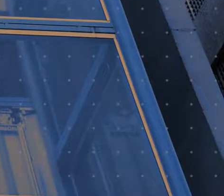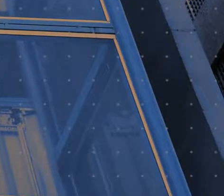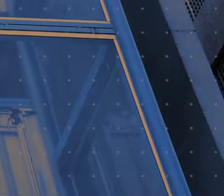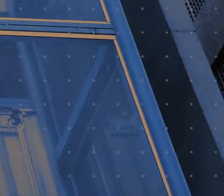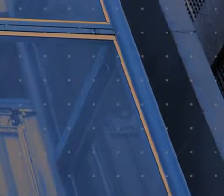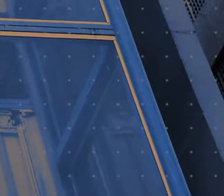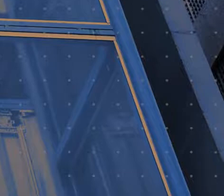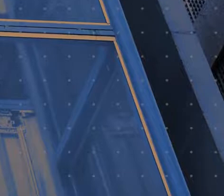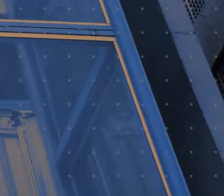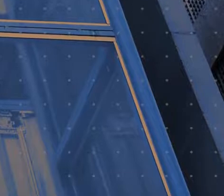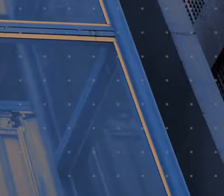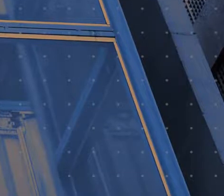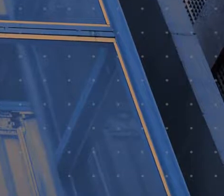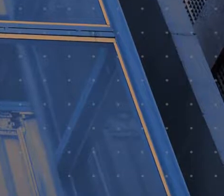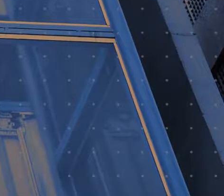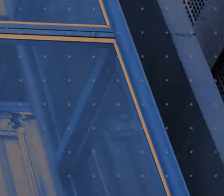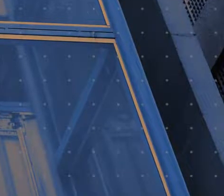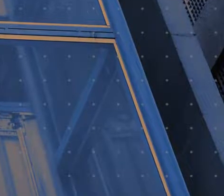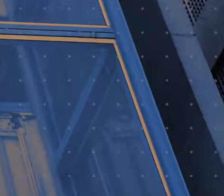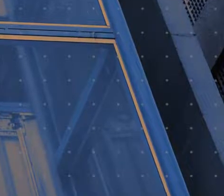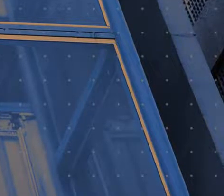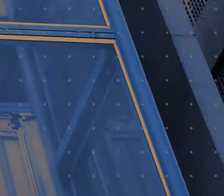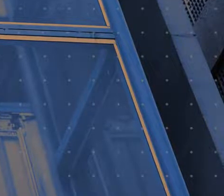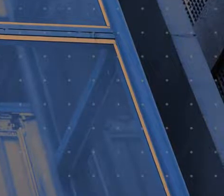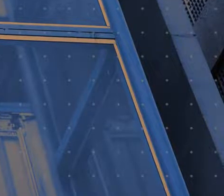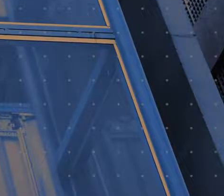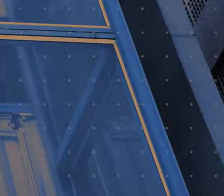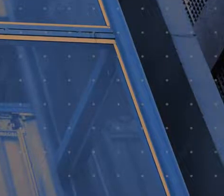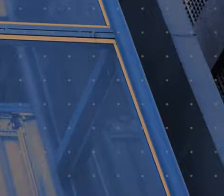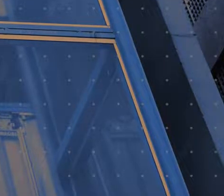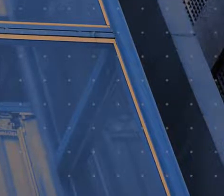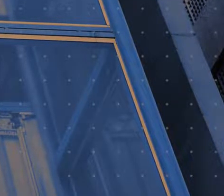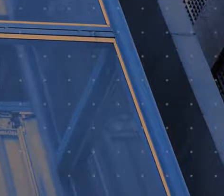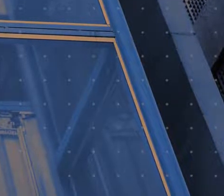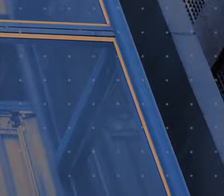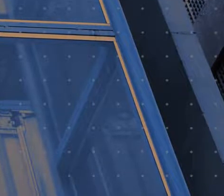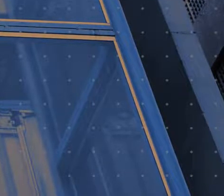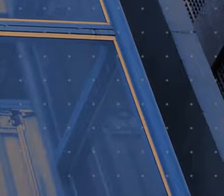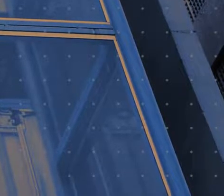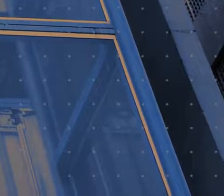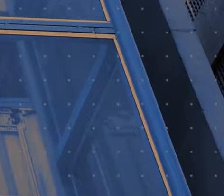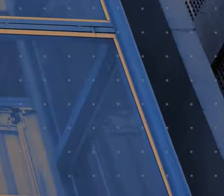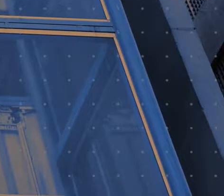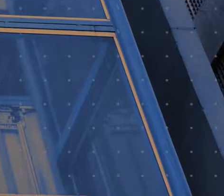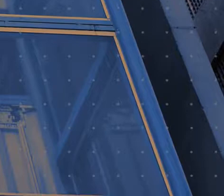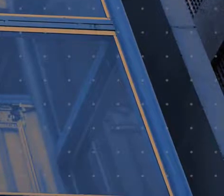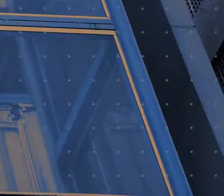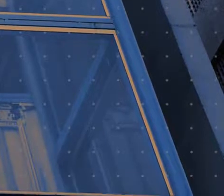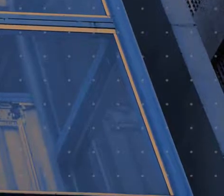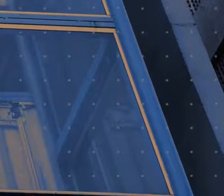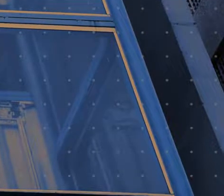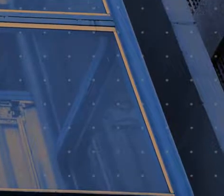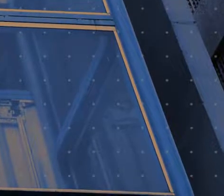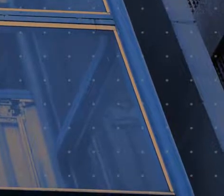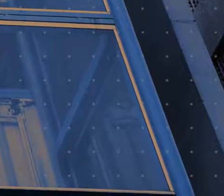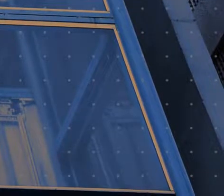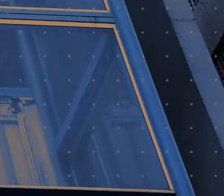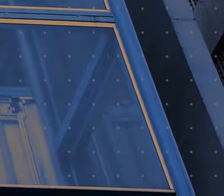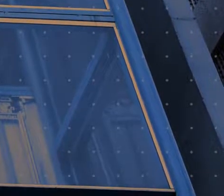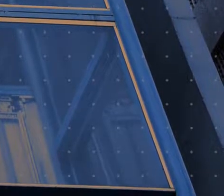mármore e granito, açougueiro, ajudante de açougueiro, ajudante de obras, ajudante de